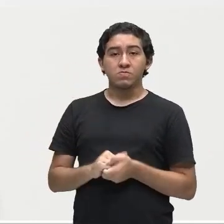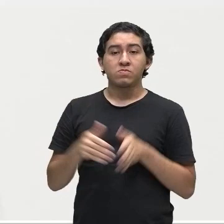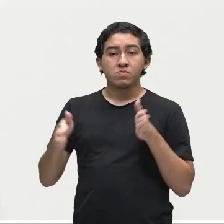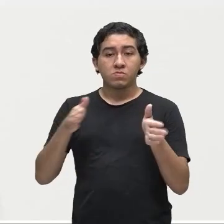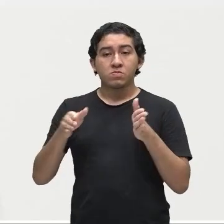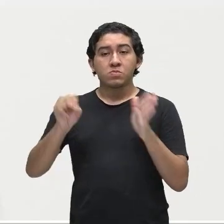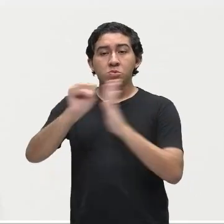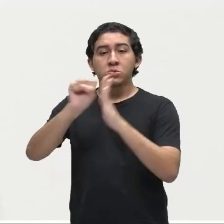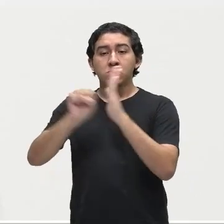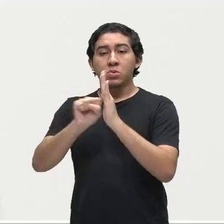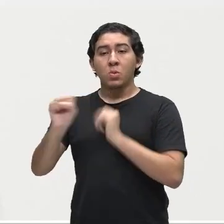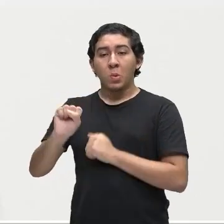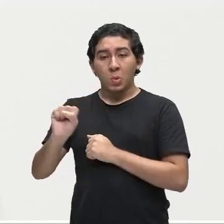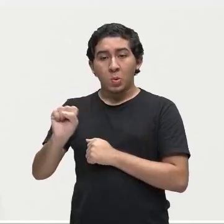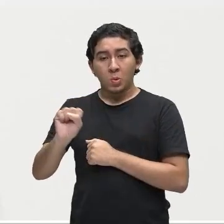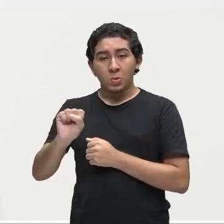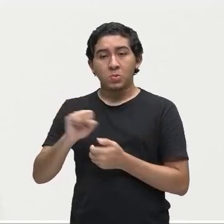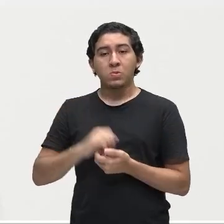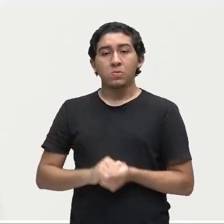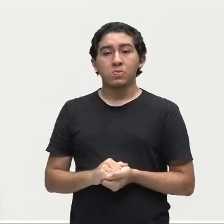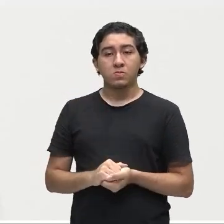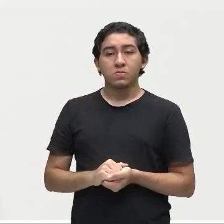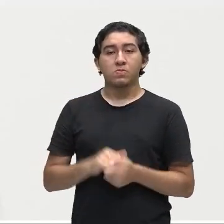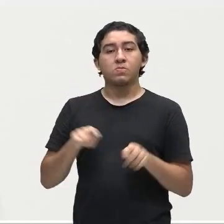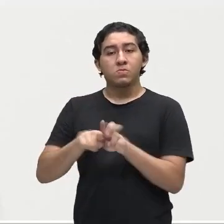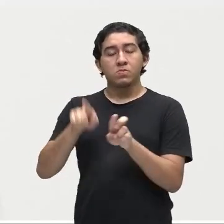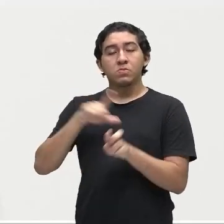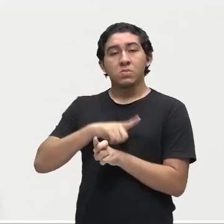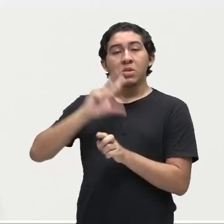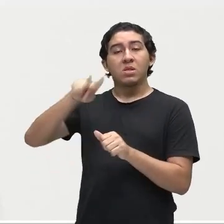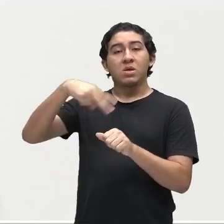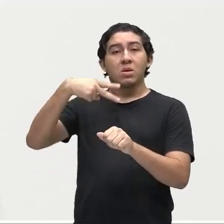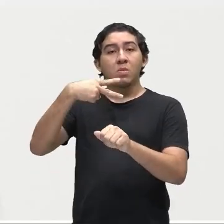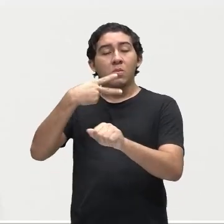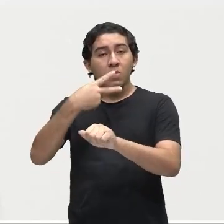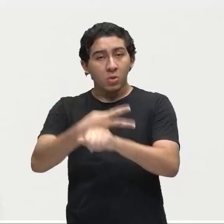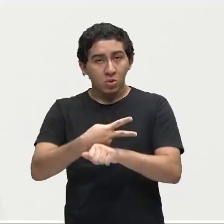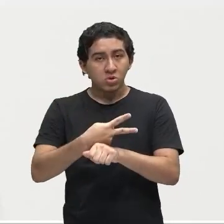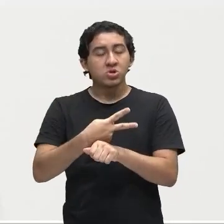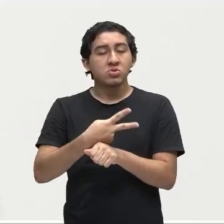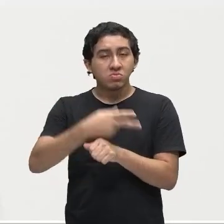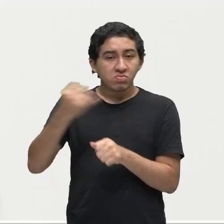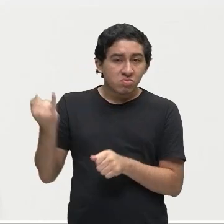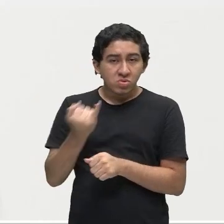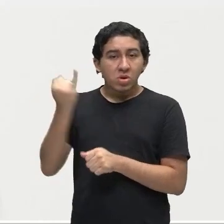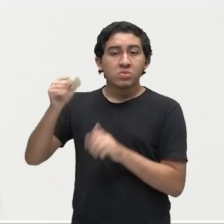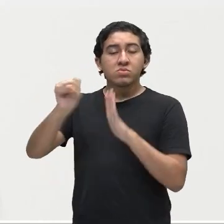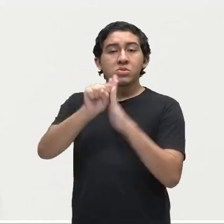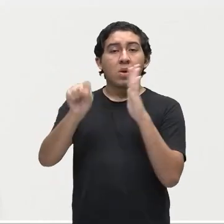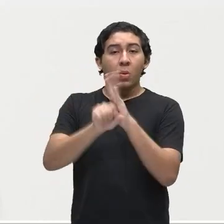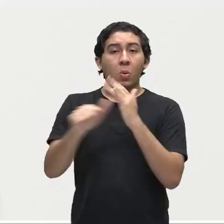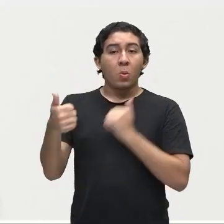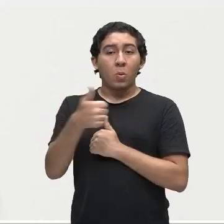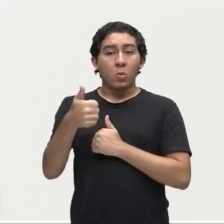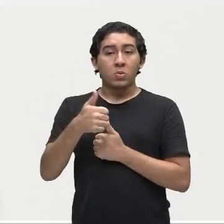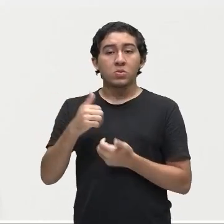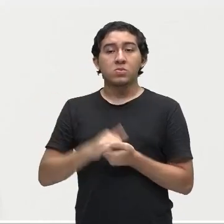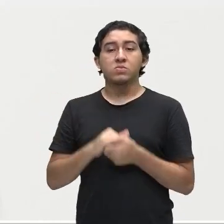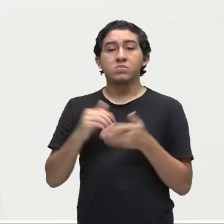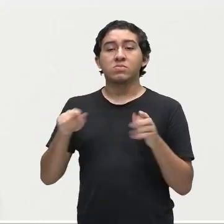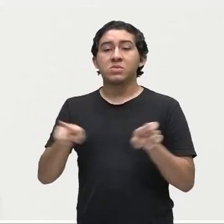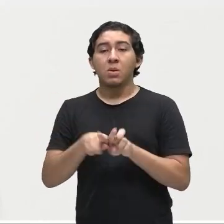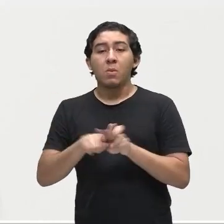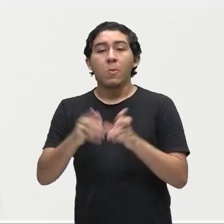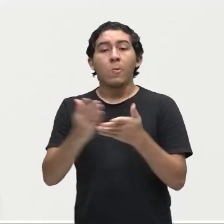século VIII, e aí isso vai acabar se tornando mais evidente durante o século XI. E alguns fatores acabaram colaborando para